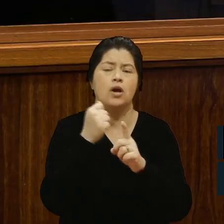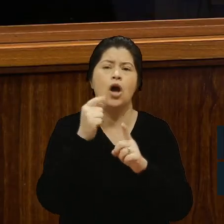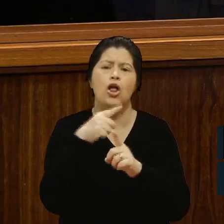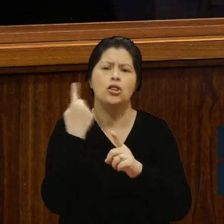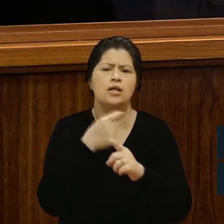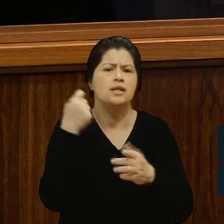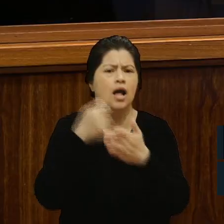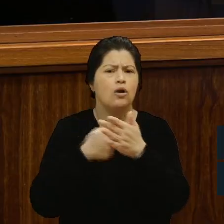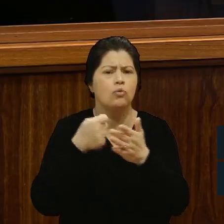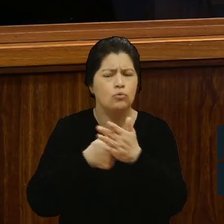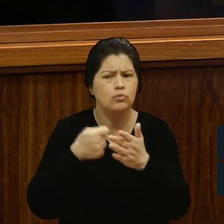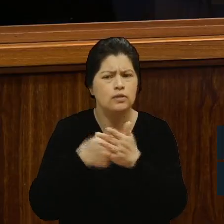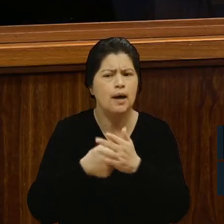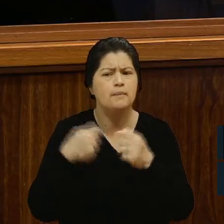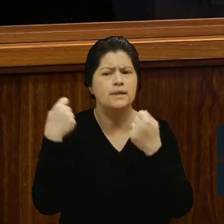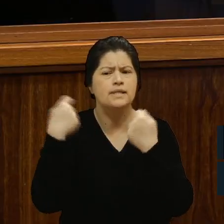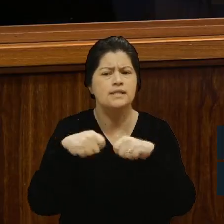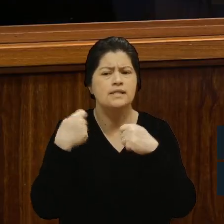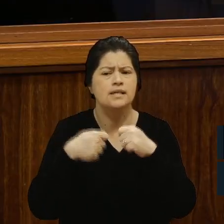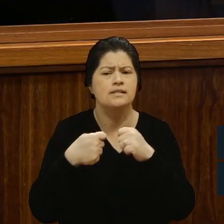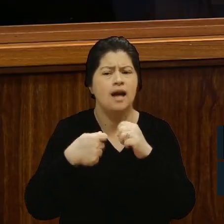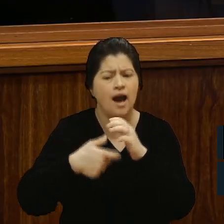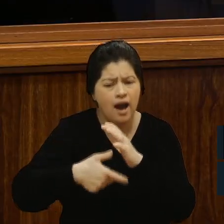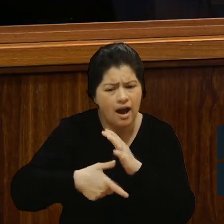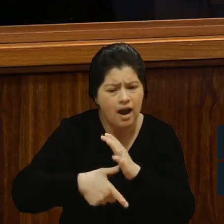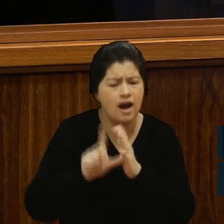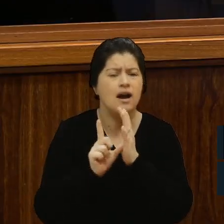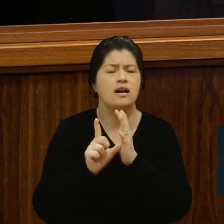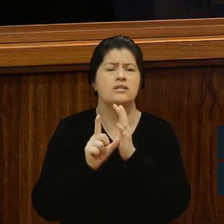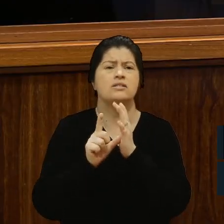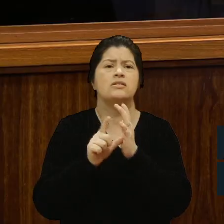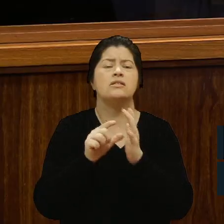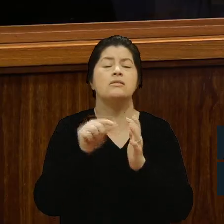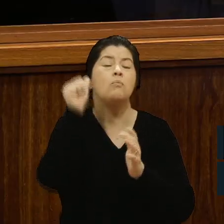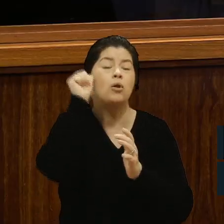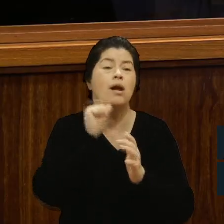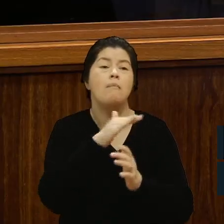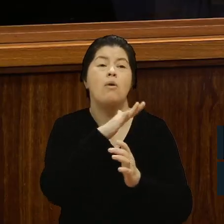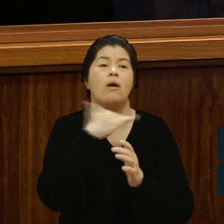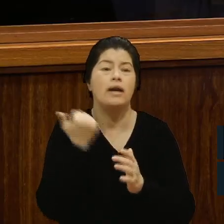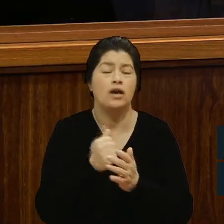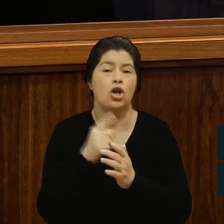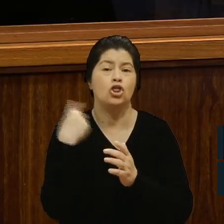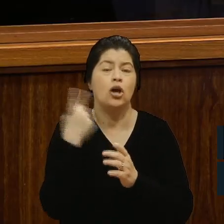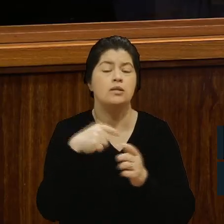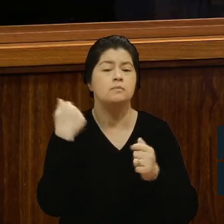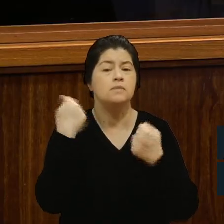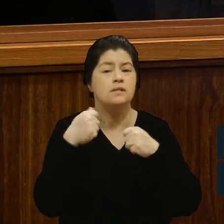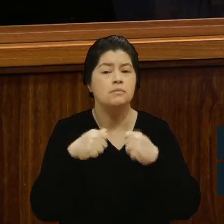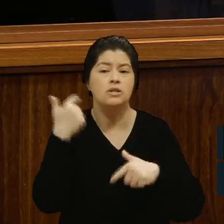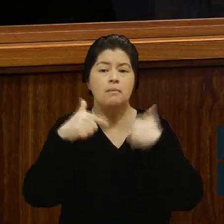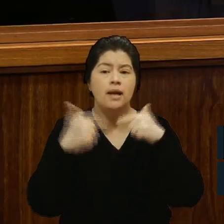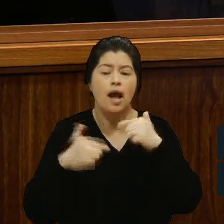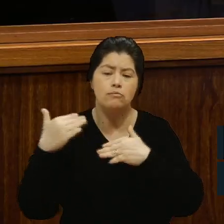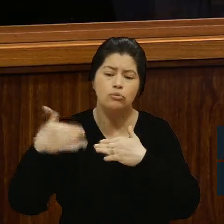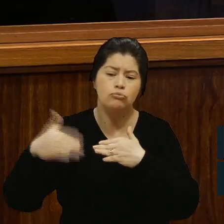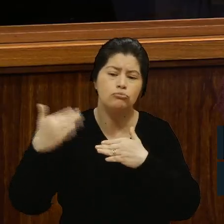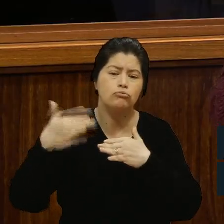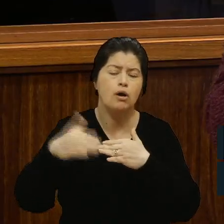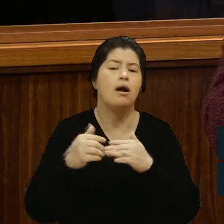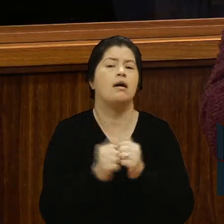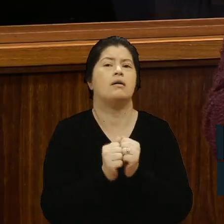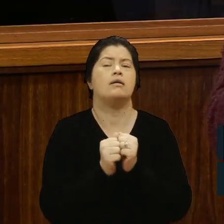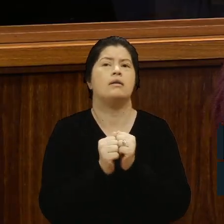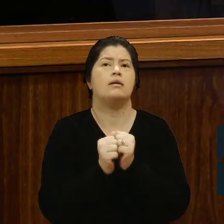ser anterior à morte da mulher. Nós temos que trabalhar cotidianamente para que a mulher tenha